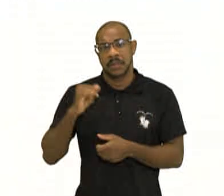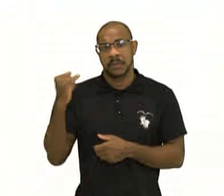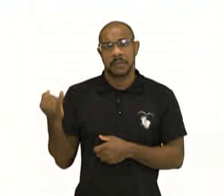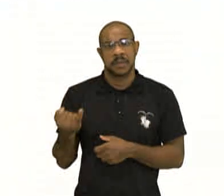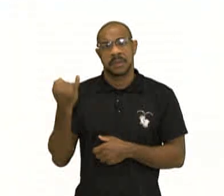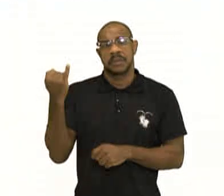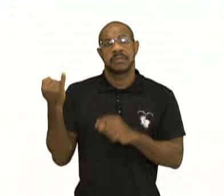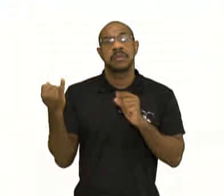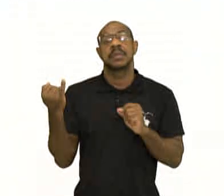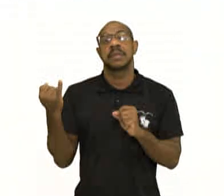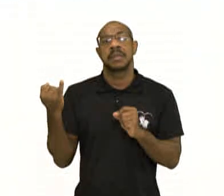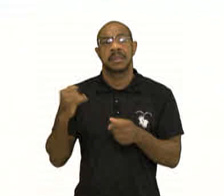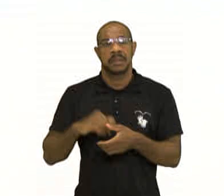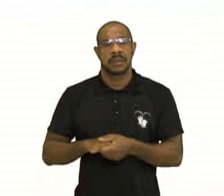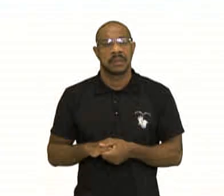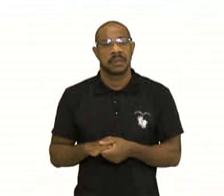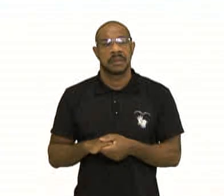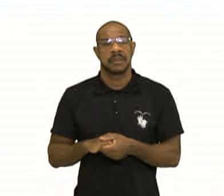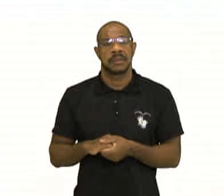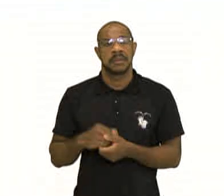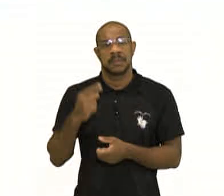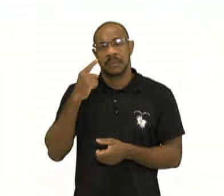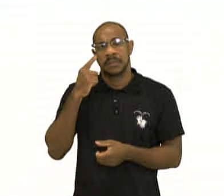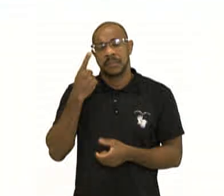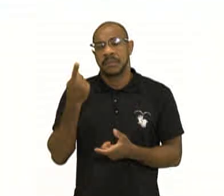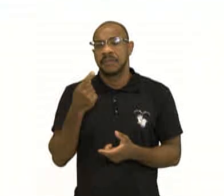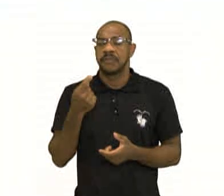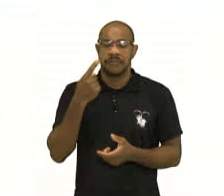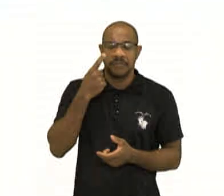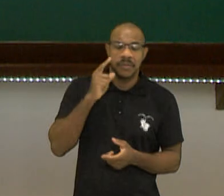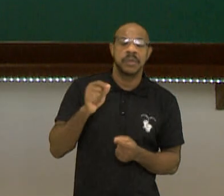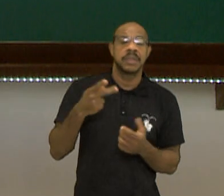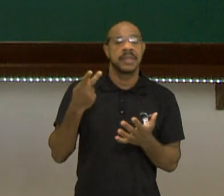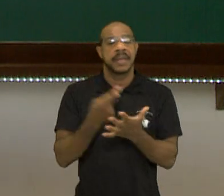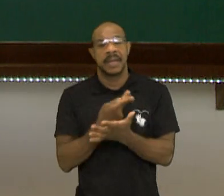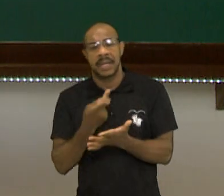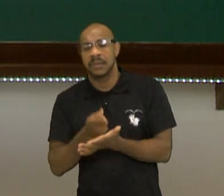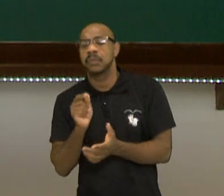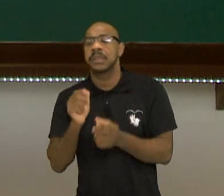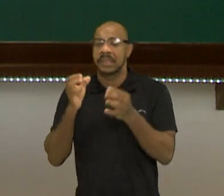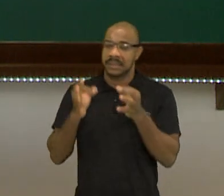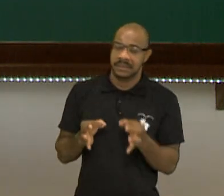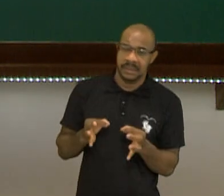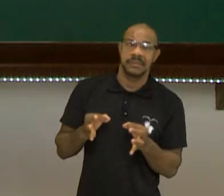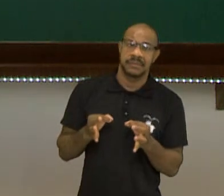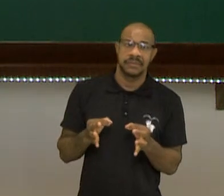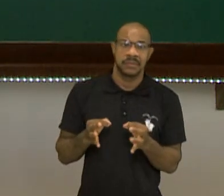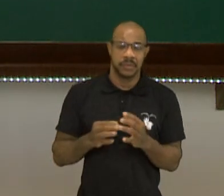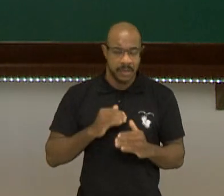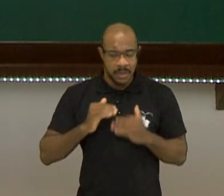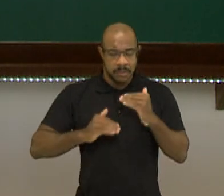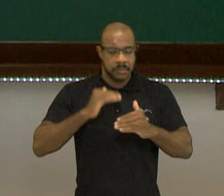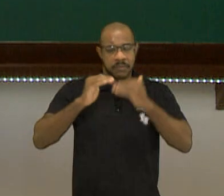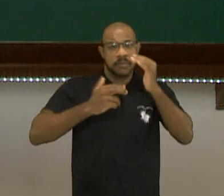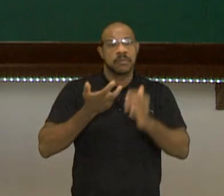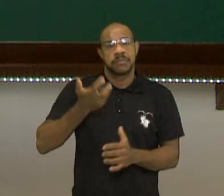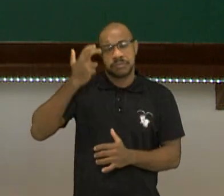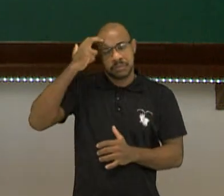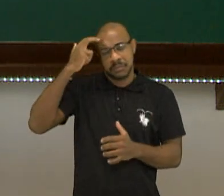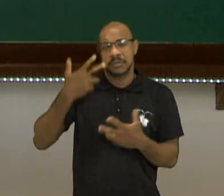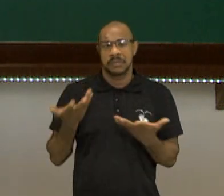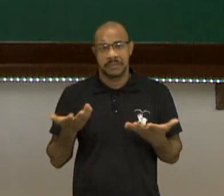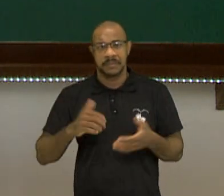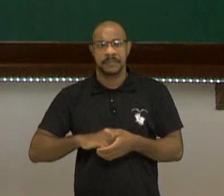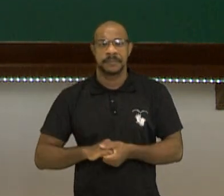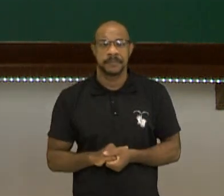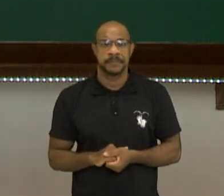vocês, né, colocarem os contrapontos em relação ao evolucionismo e ao relativismo, né? Uma questão bem de boa, bem